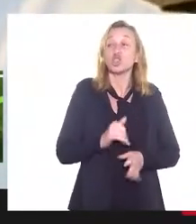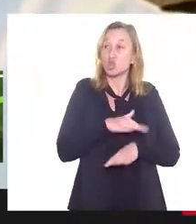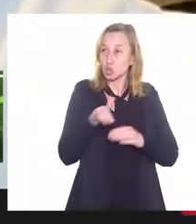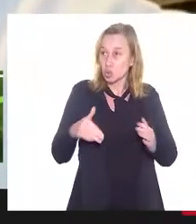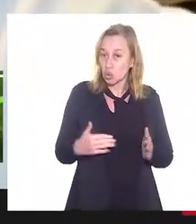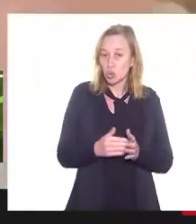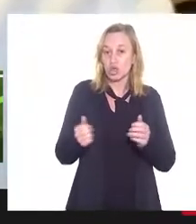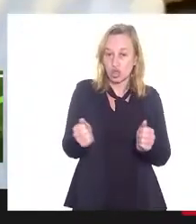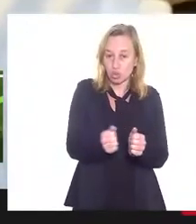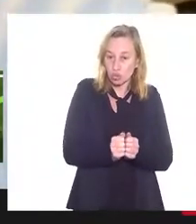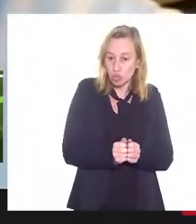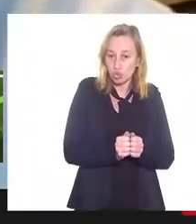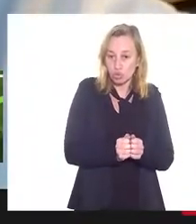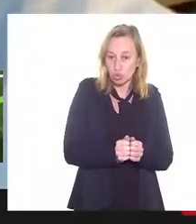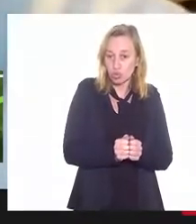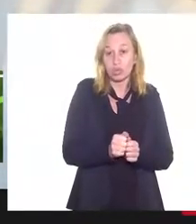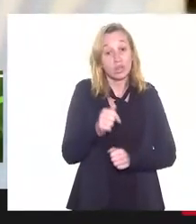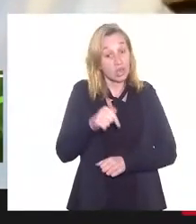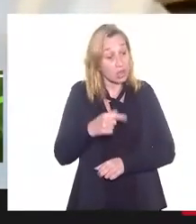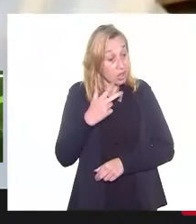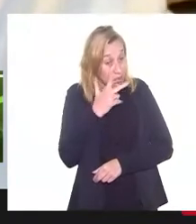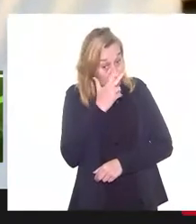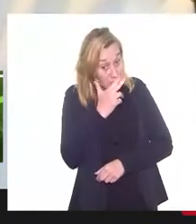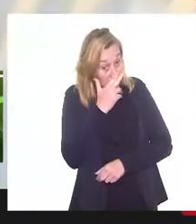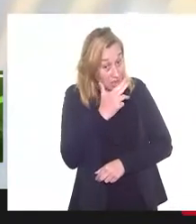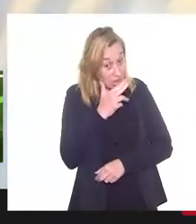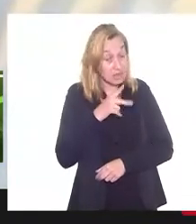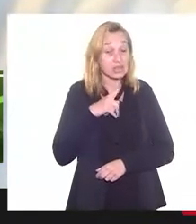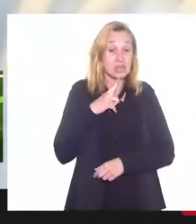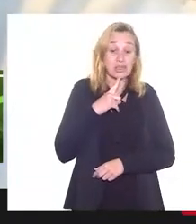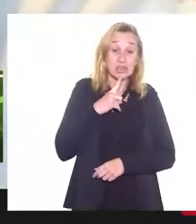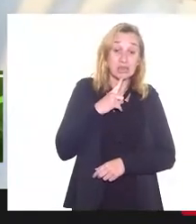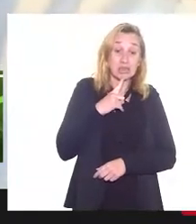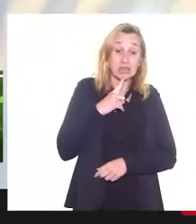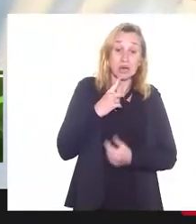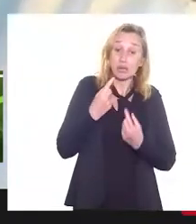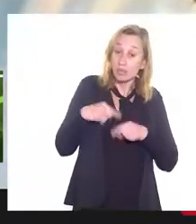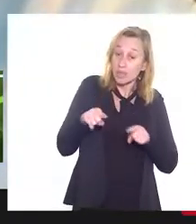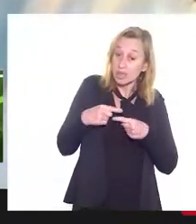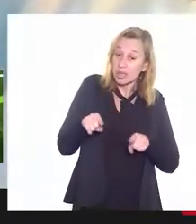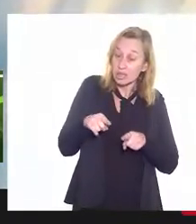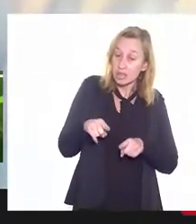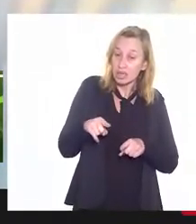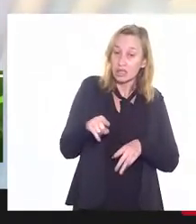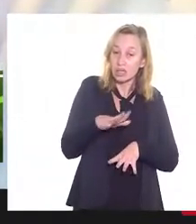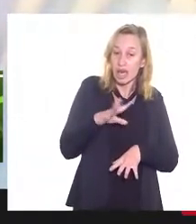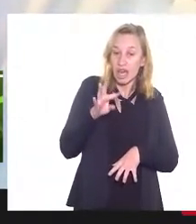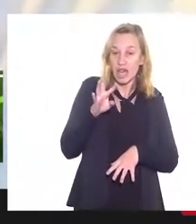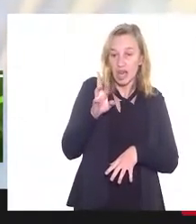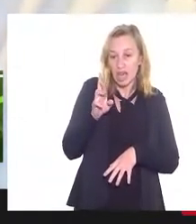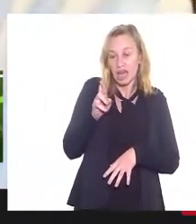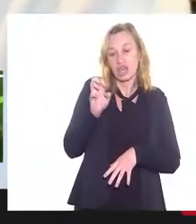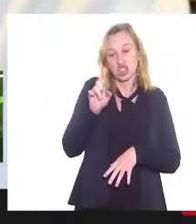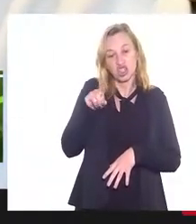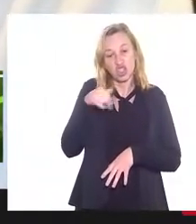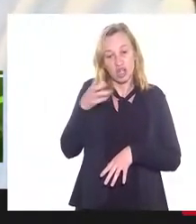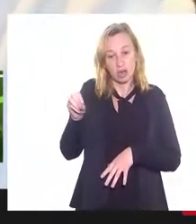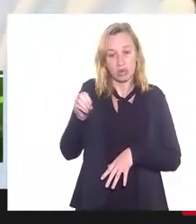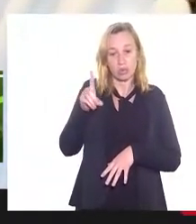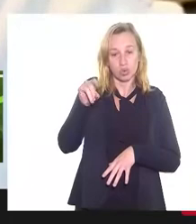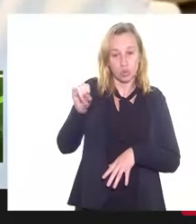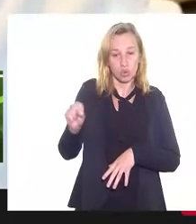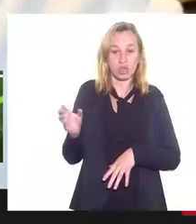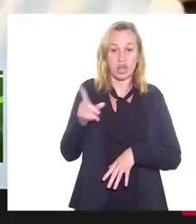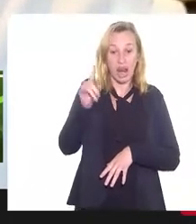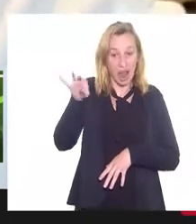eles contribuíram, e aqui o que me pareceu relevante foi a perseguição na região dos lagos. Isso aí me achei